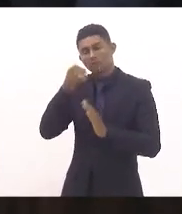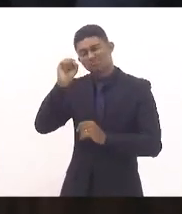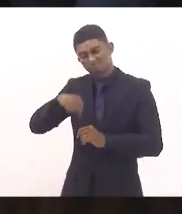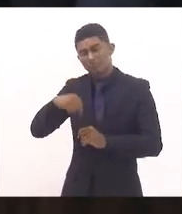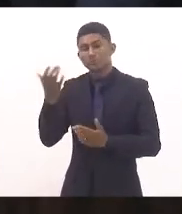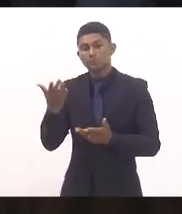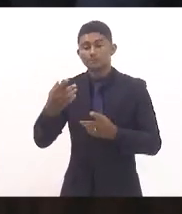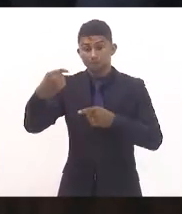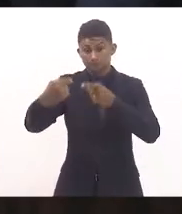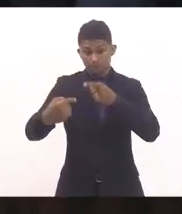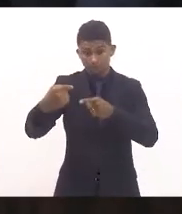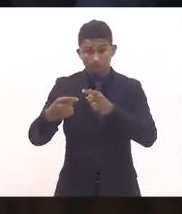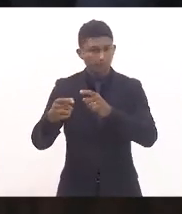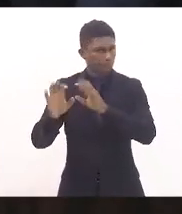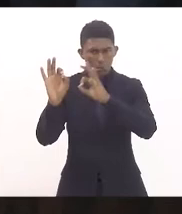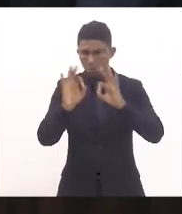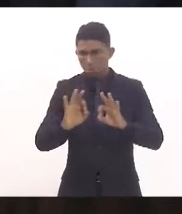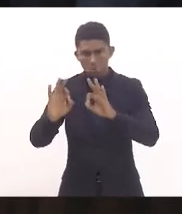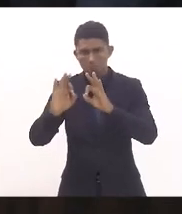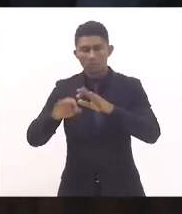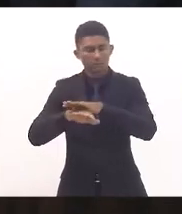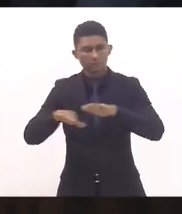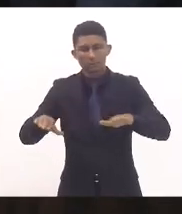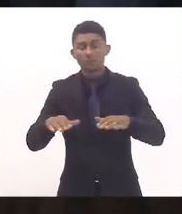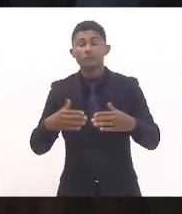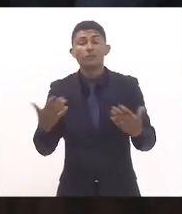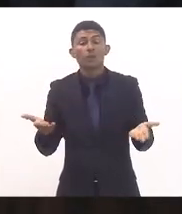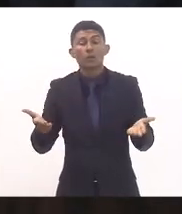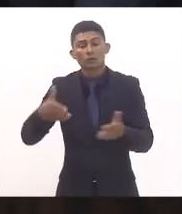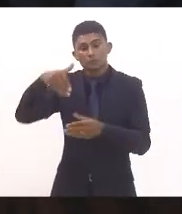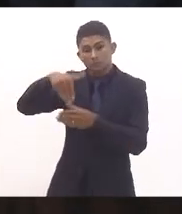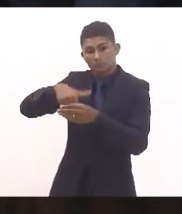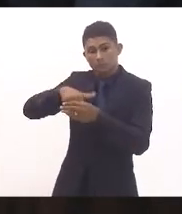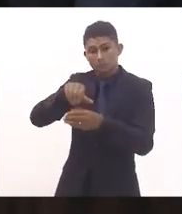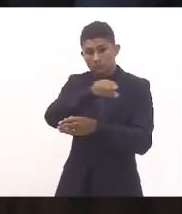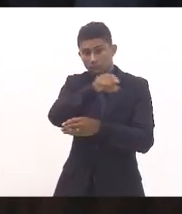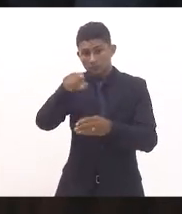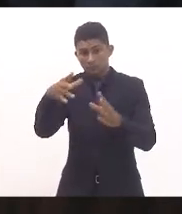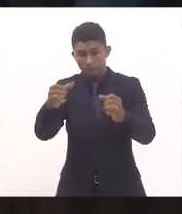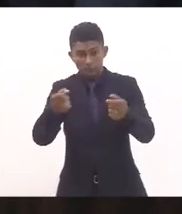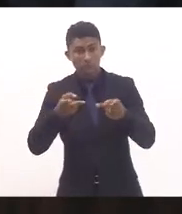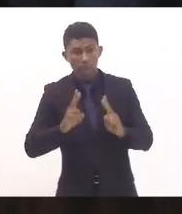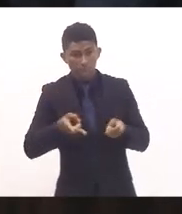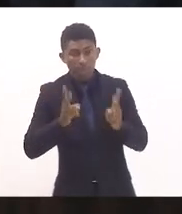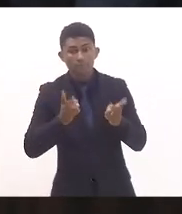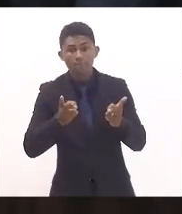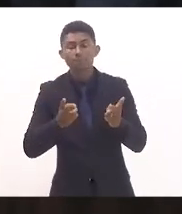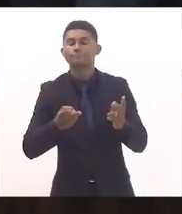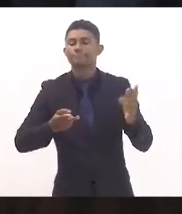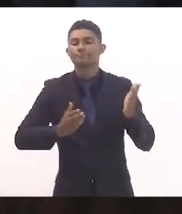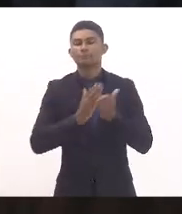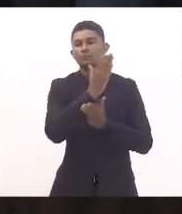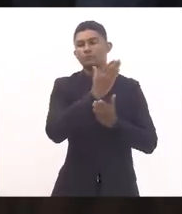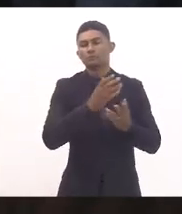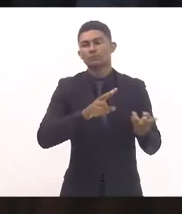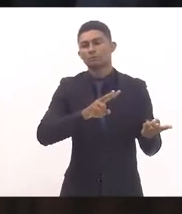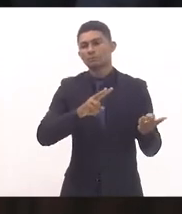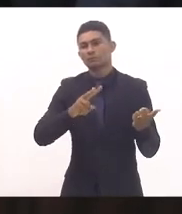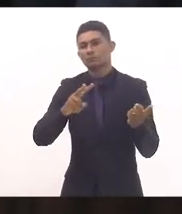discussão, não havendo quem queira discutir, encerrada a discussão, em votação, os senhores que aprovam, permaneçam como estão. Aprovado,